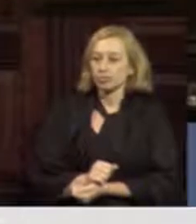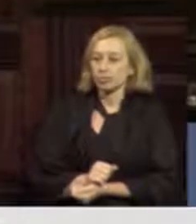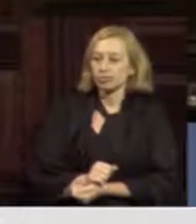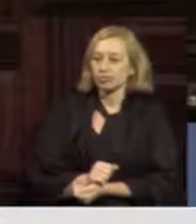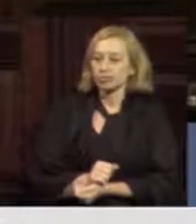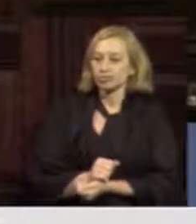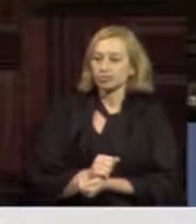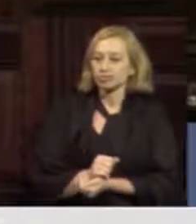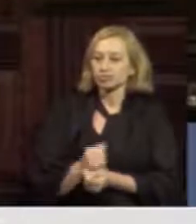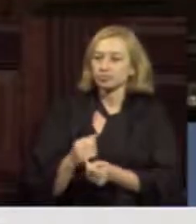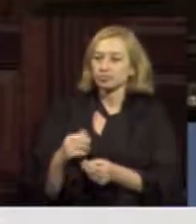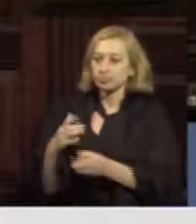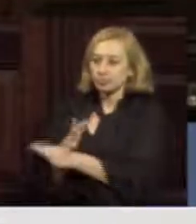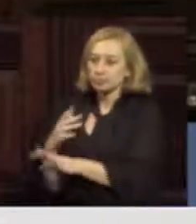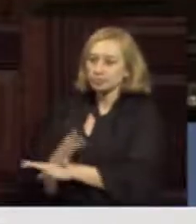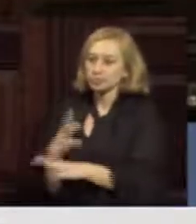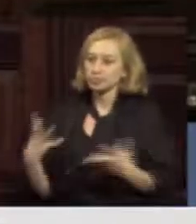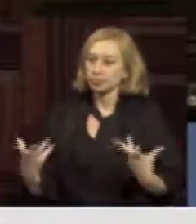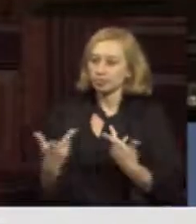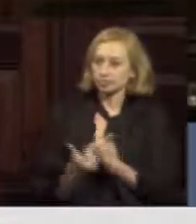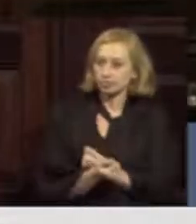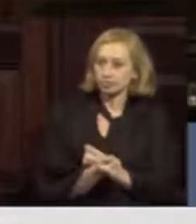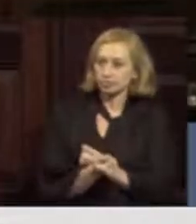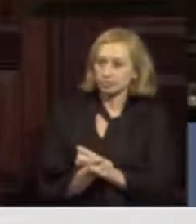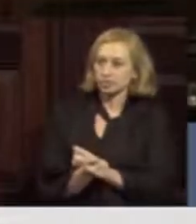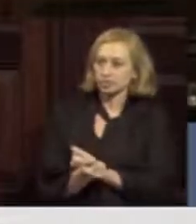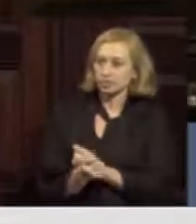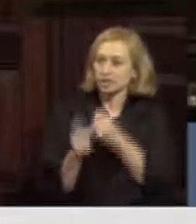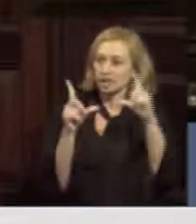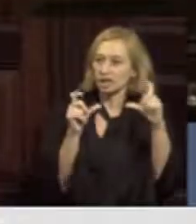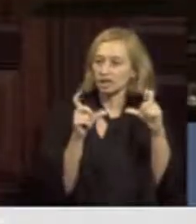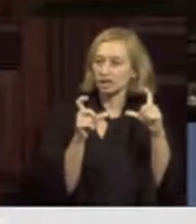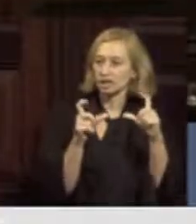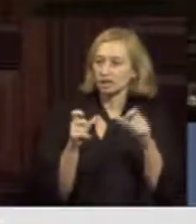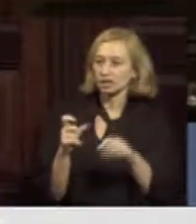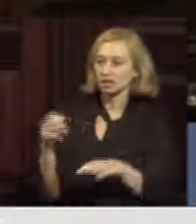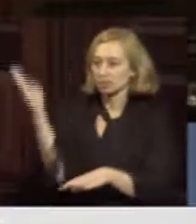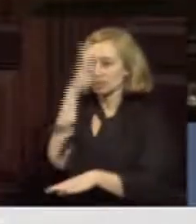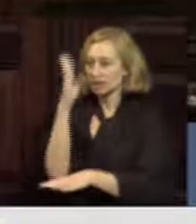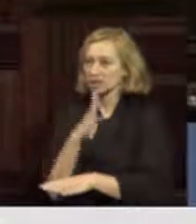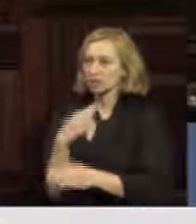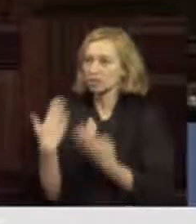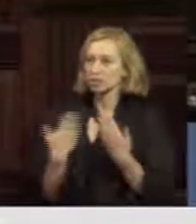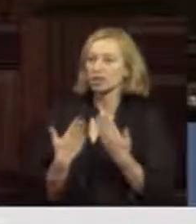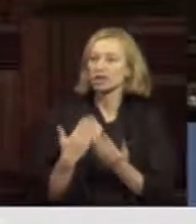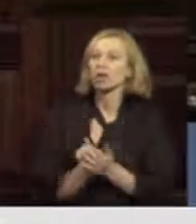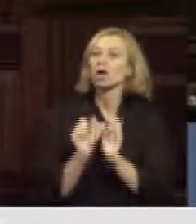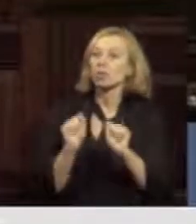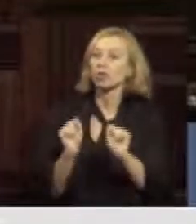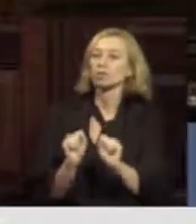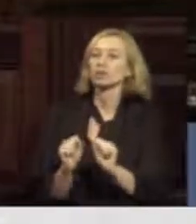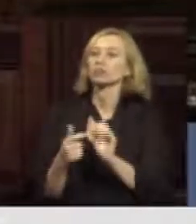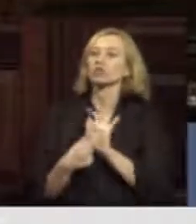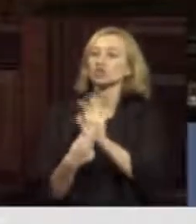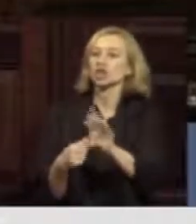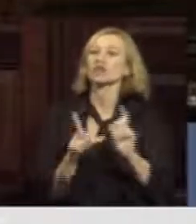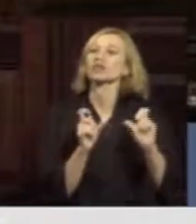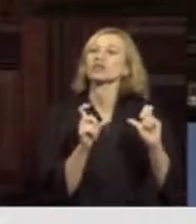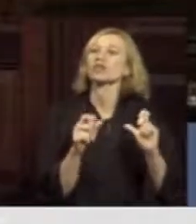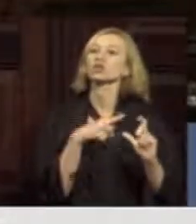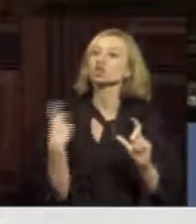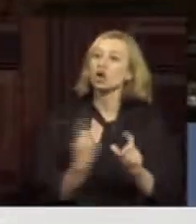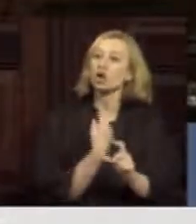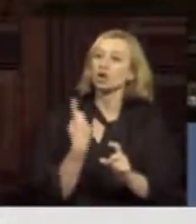desse país e que é tido como retrato do Brasil, possa demonstrar que nessa foto, nós, bons